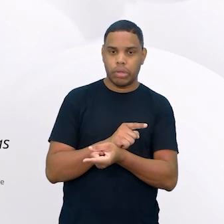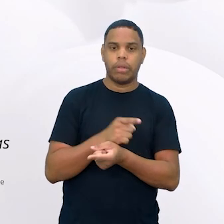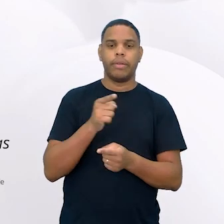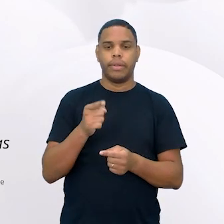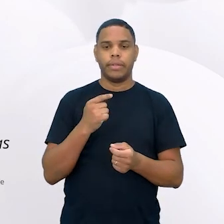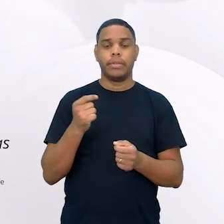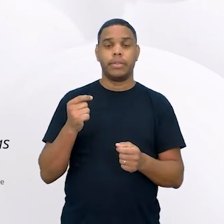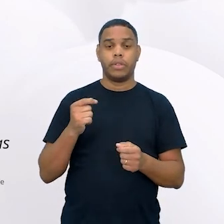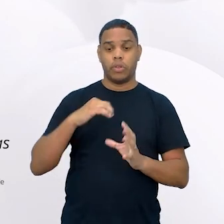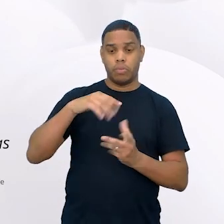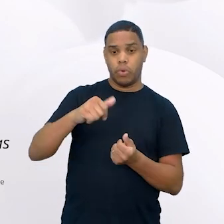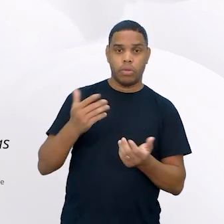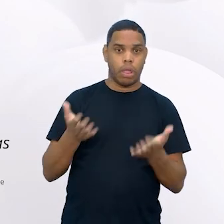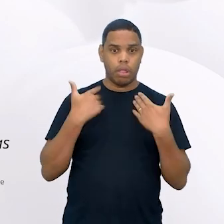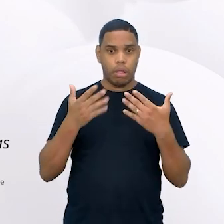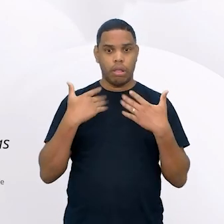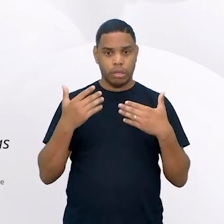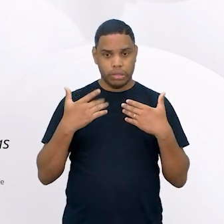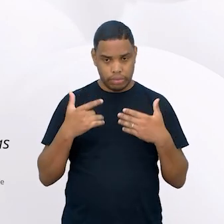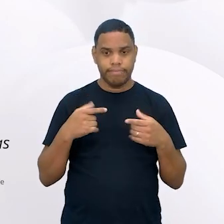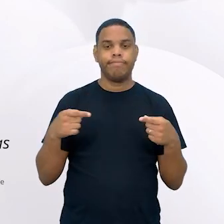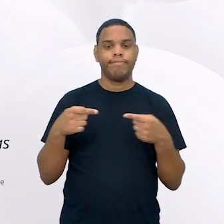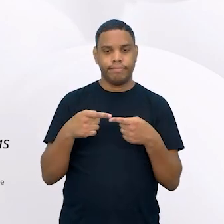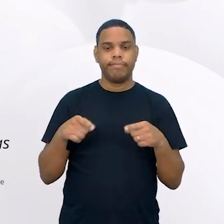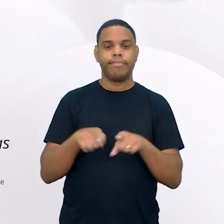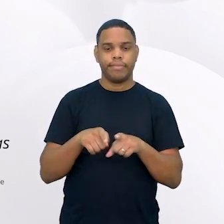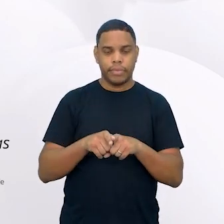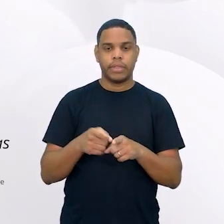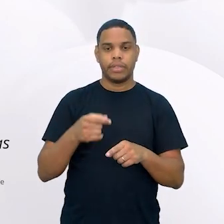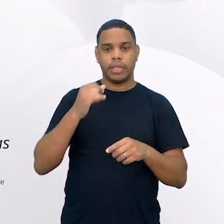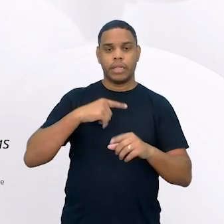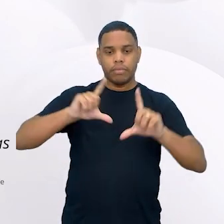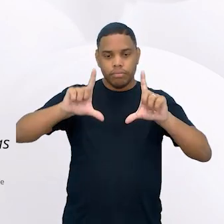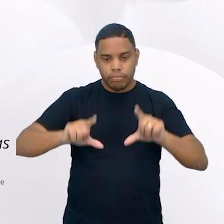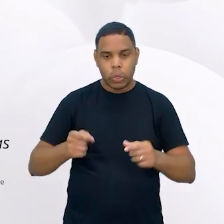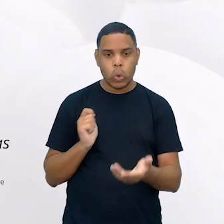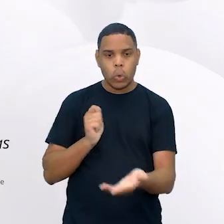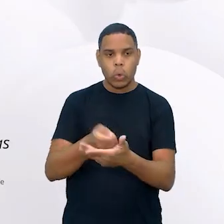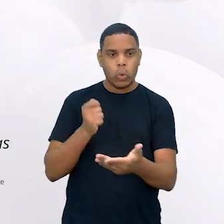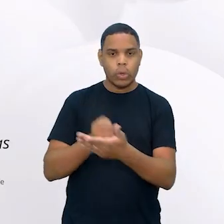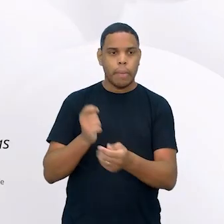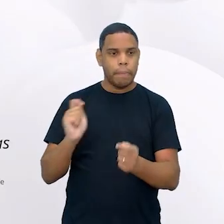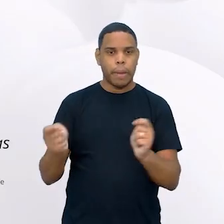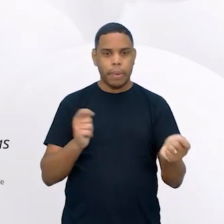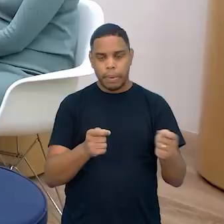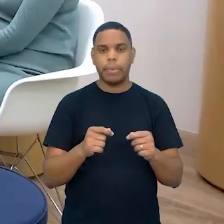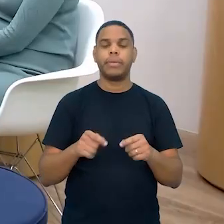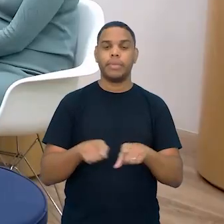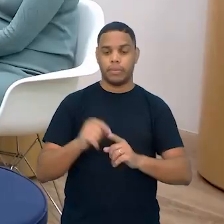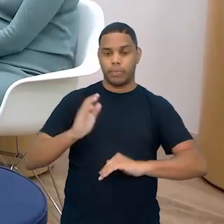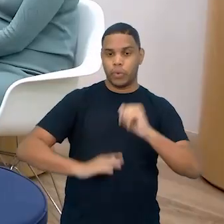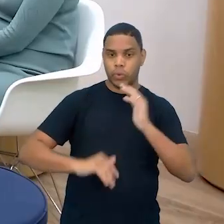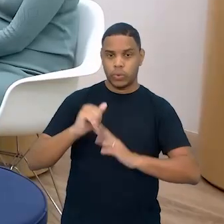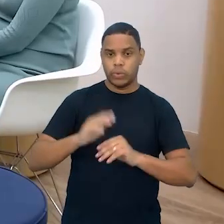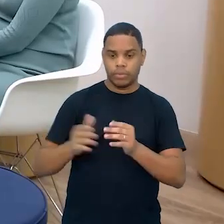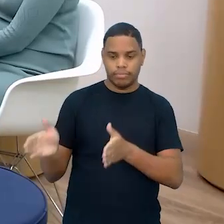o aquecimento global. Né? Está ligado também a diminuir o consumo. Totalmente, totalmente. Tanto a produção como... Porque uma coisa